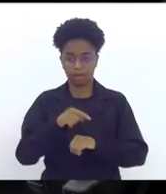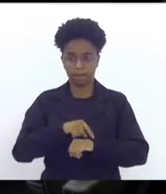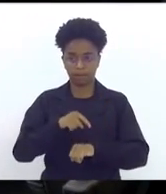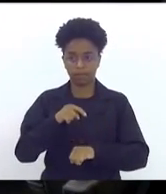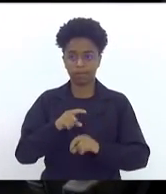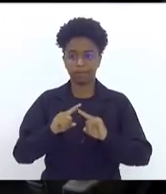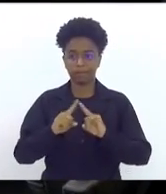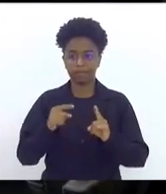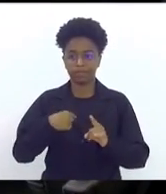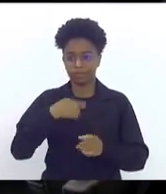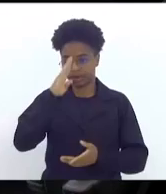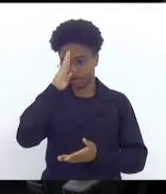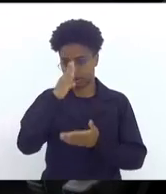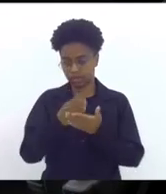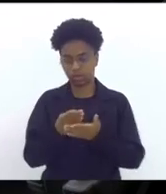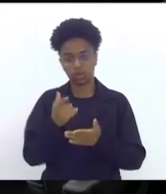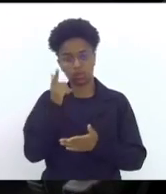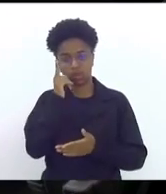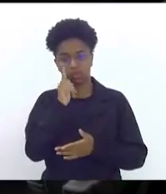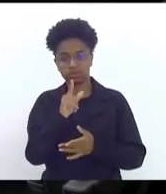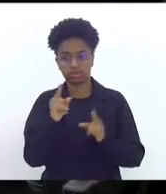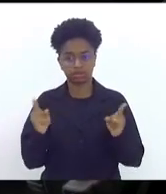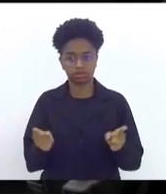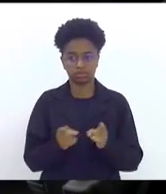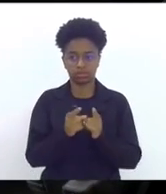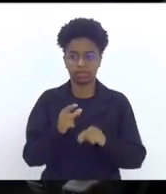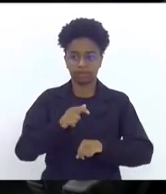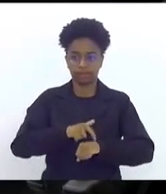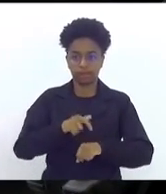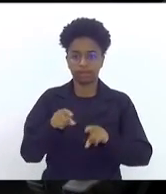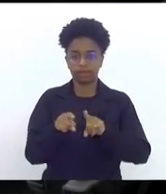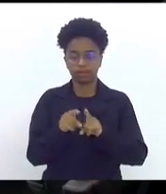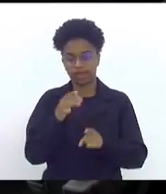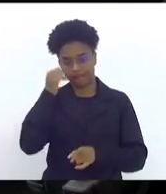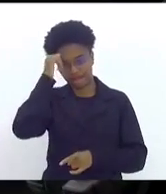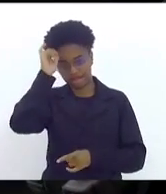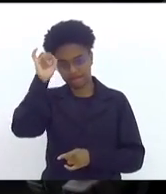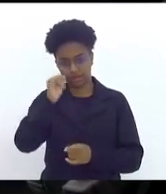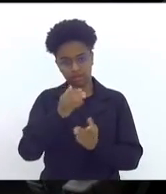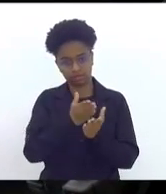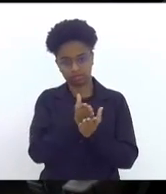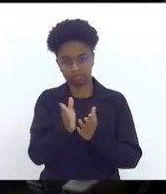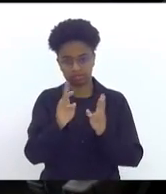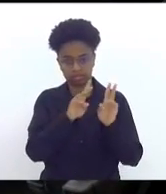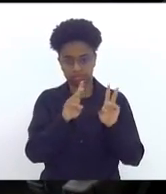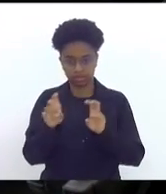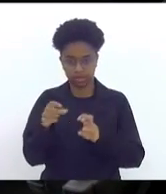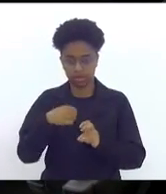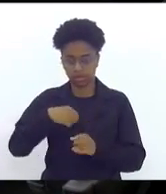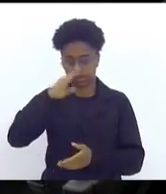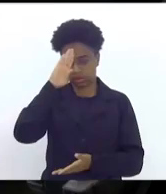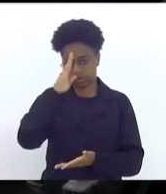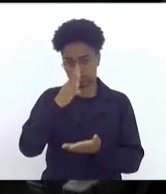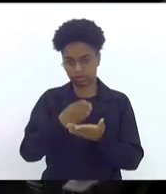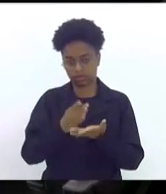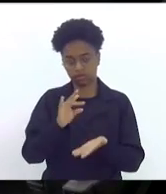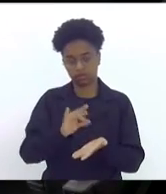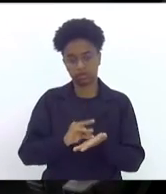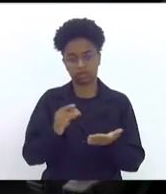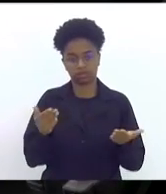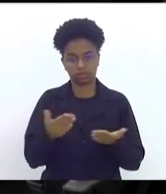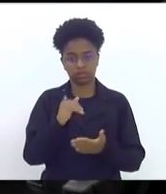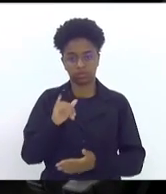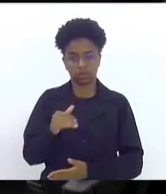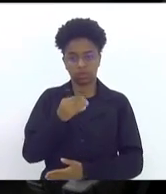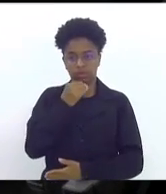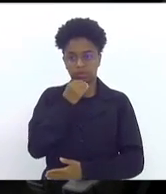eu vou poupar um pouco de tempo e vou evitar desvios desnecessários. Eu acredito realmente que essa é uma oportunidade ímpar